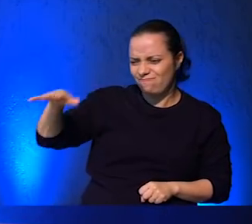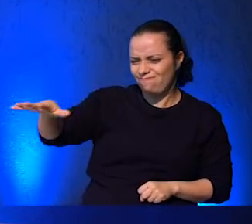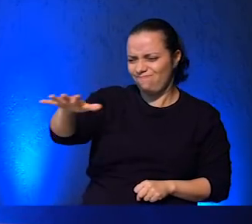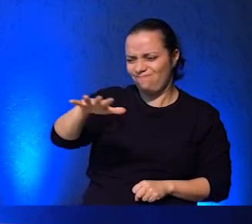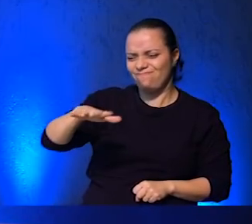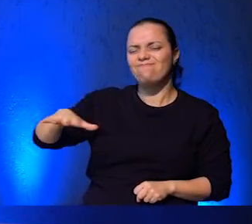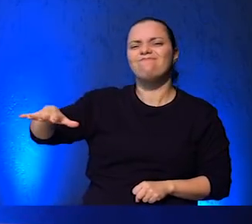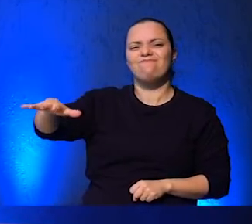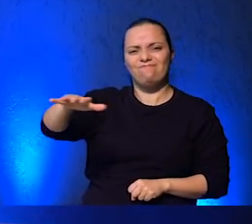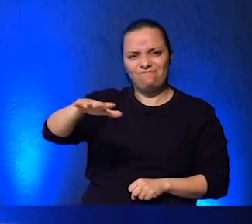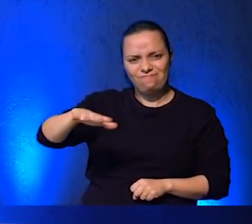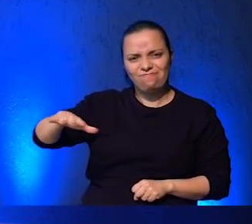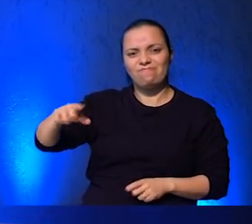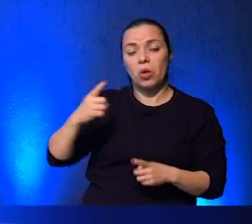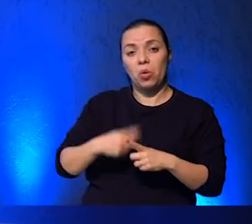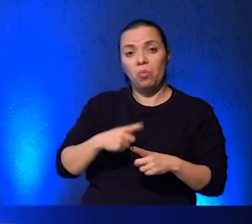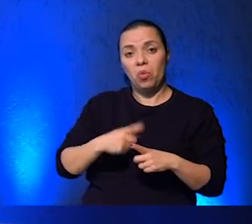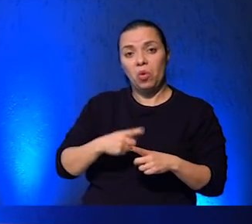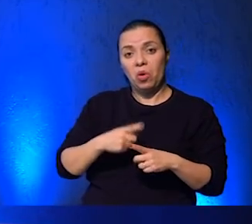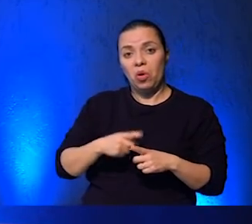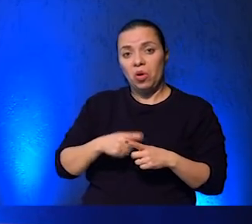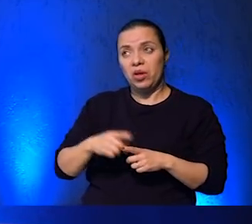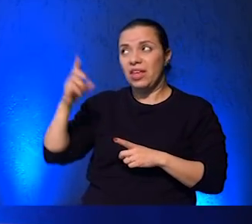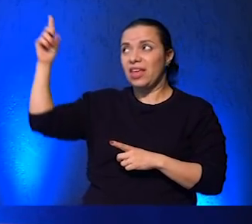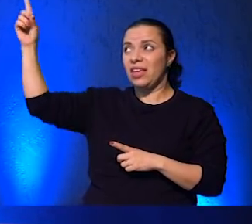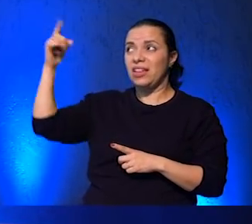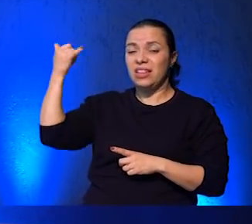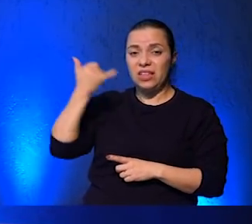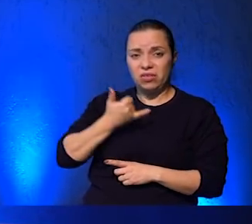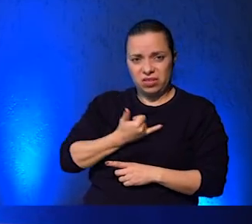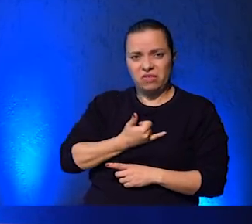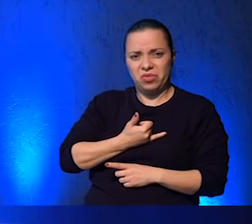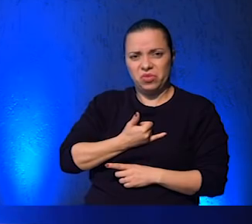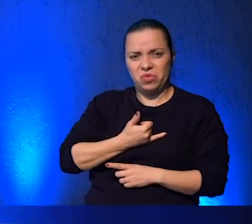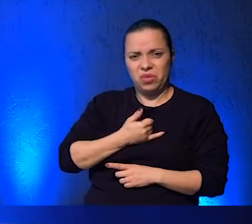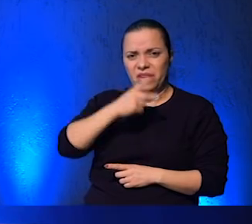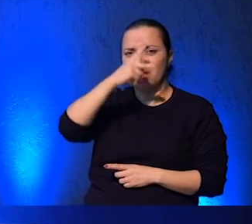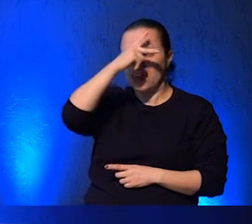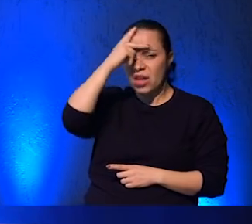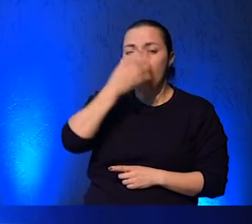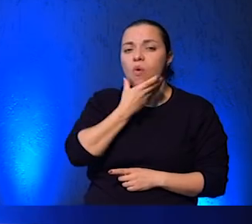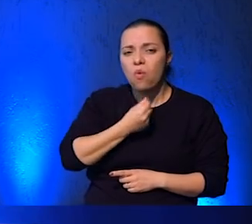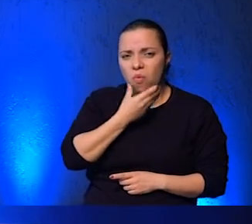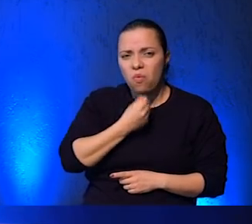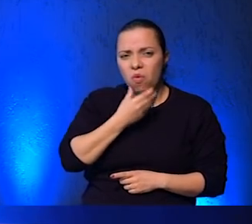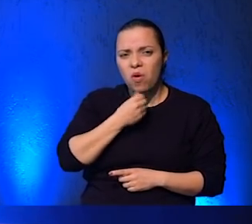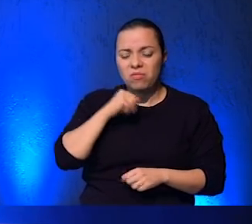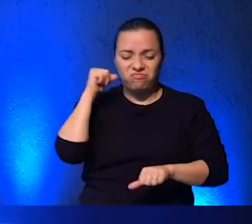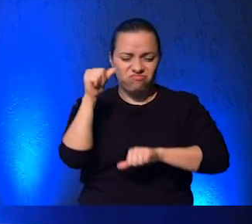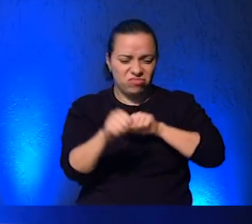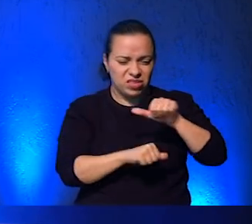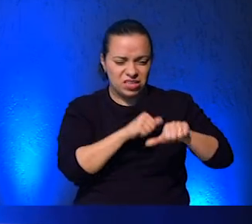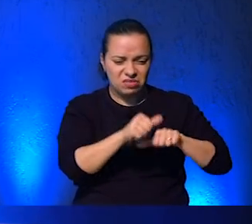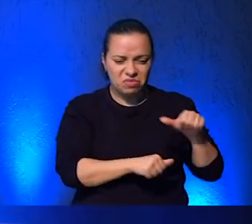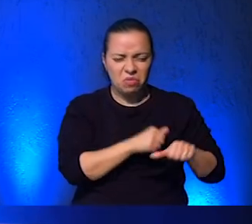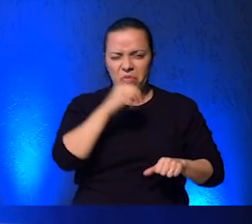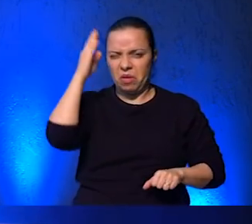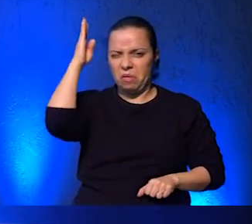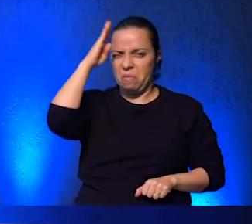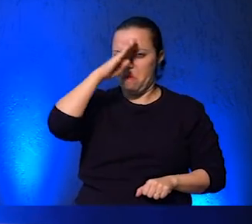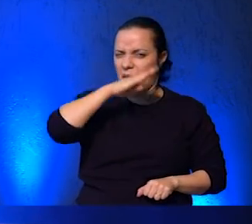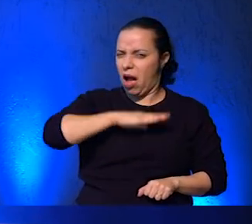se tornado totalmente corrompido eu imagino as atrocidades que estavam acontecendo